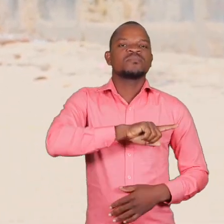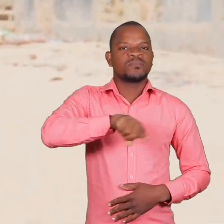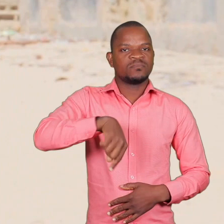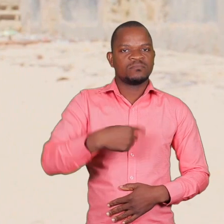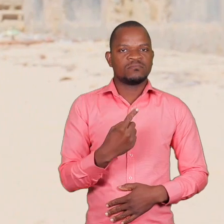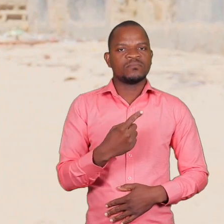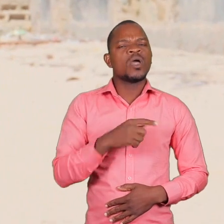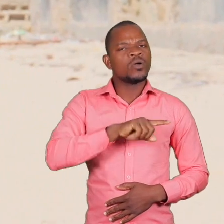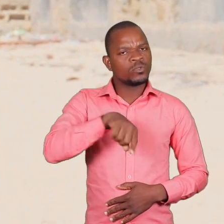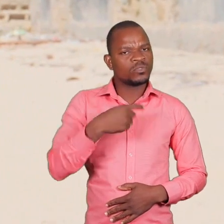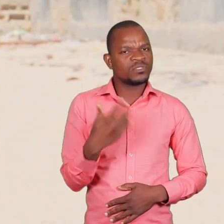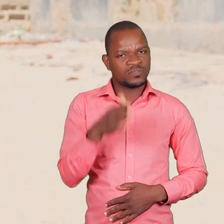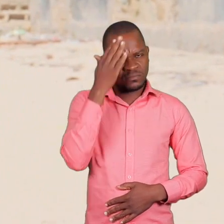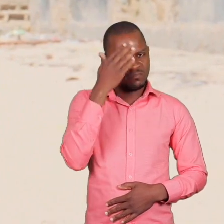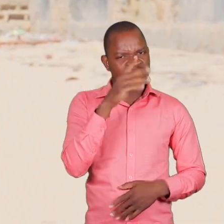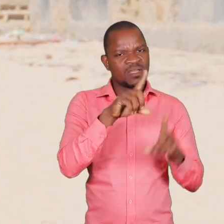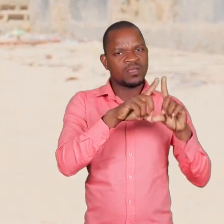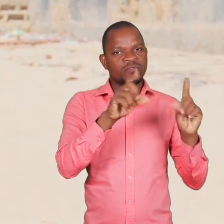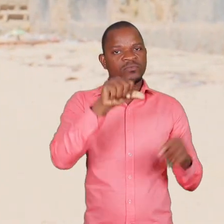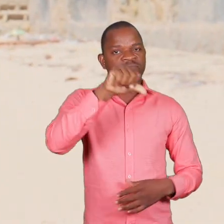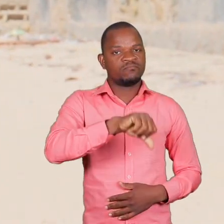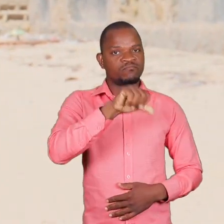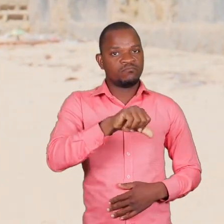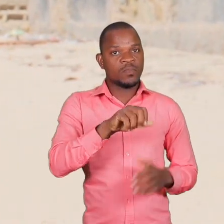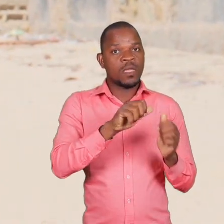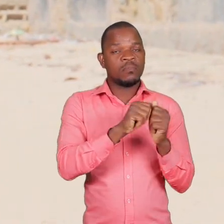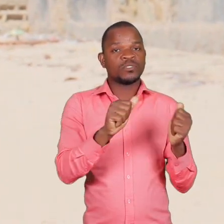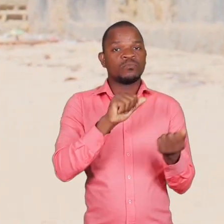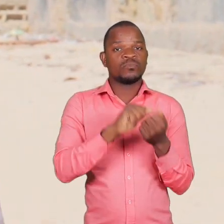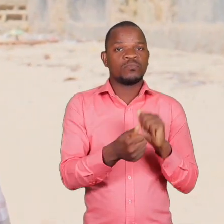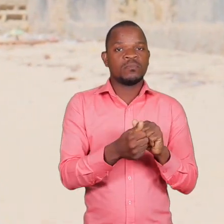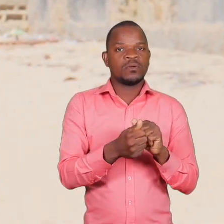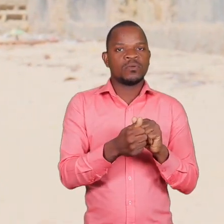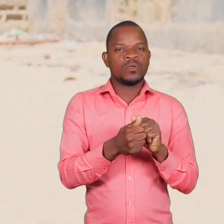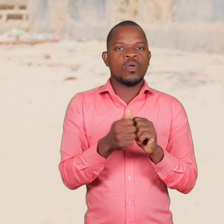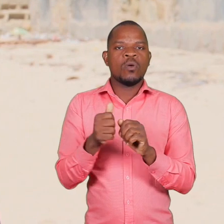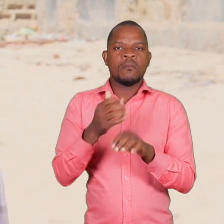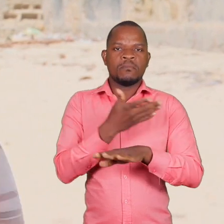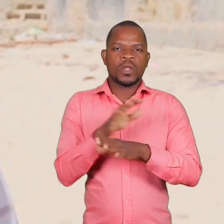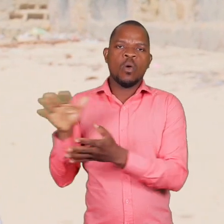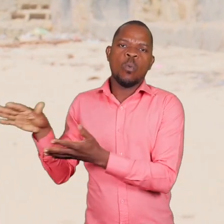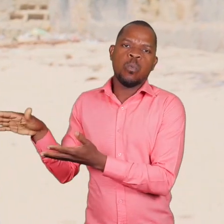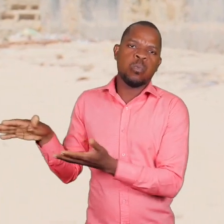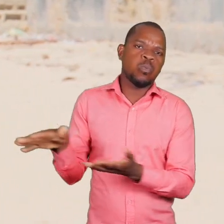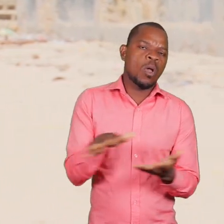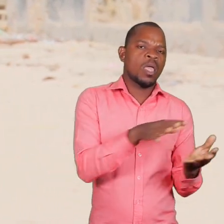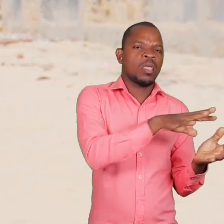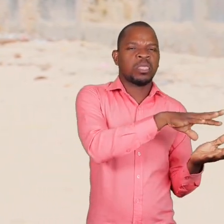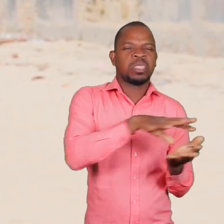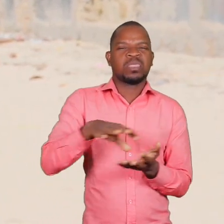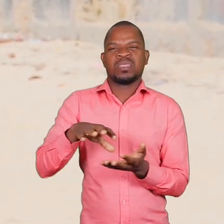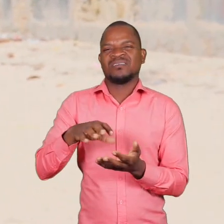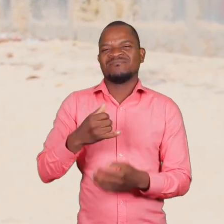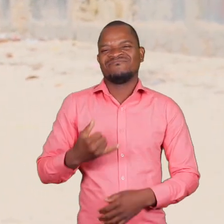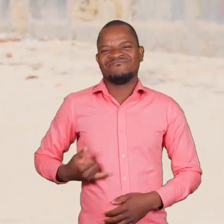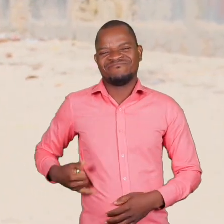conosco. Nós sabemos que isso prejudica porque quando a água vem, o cocô chega até lá, nos